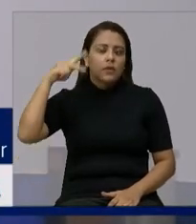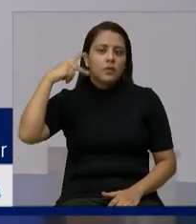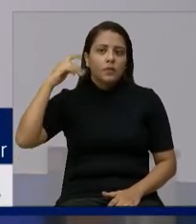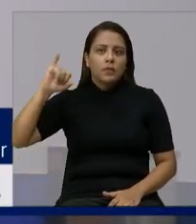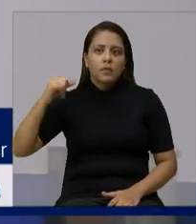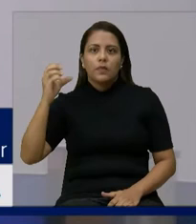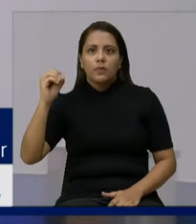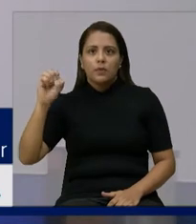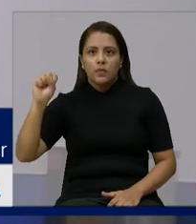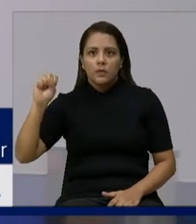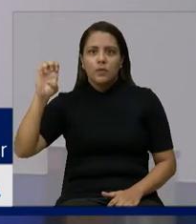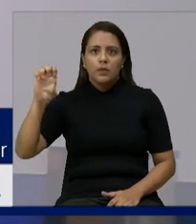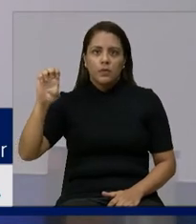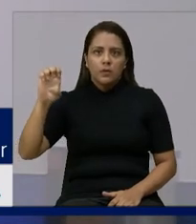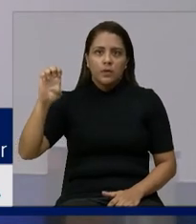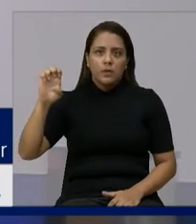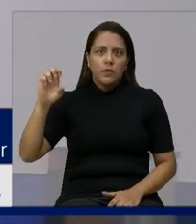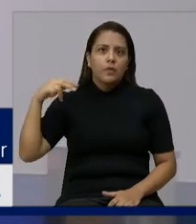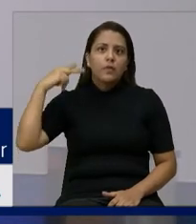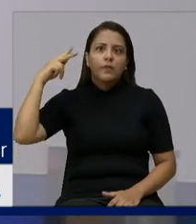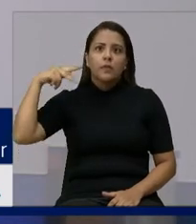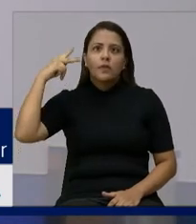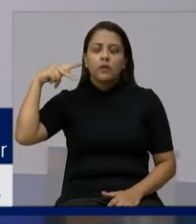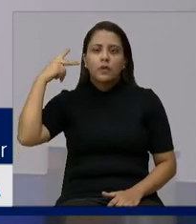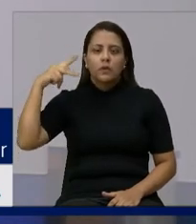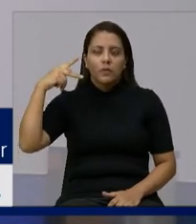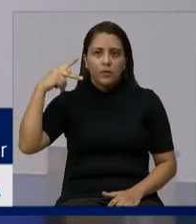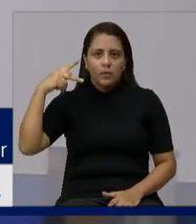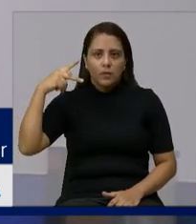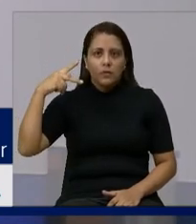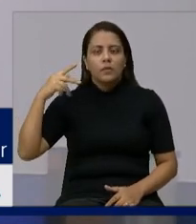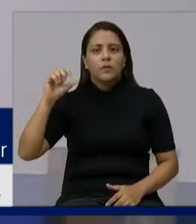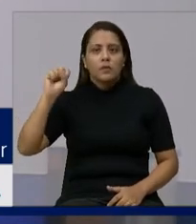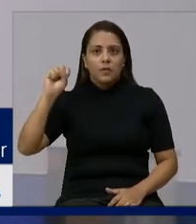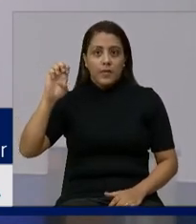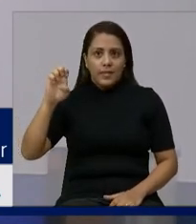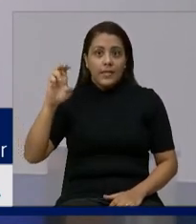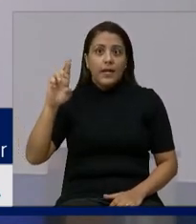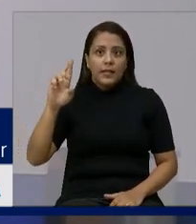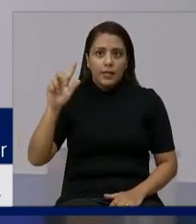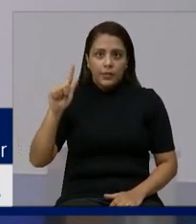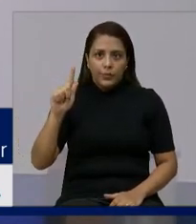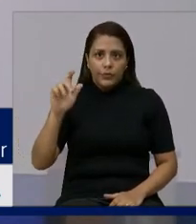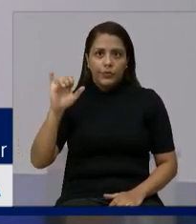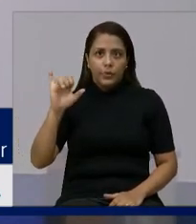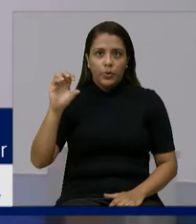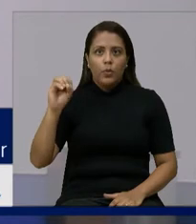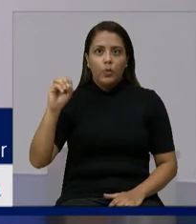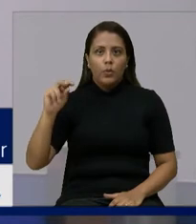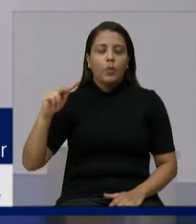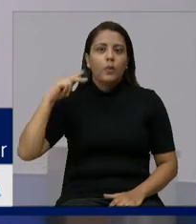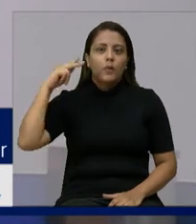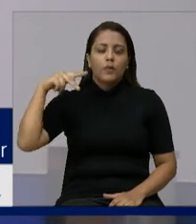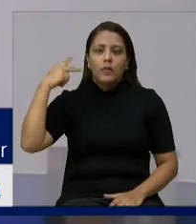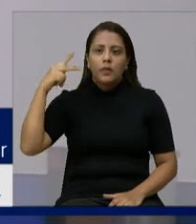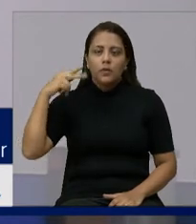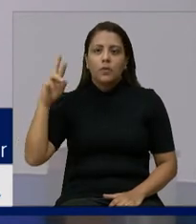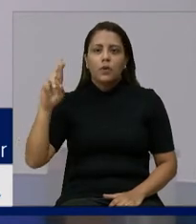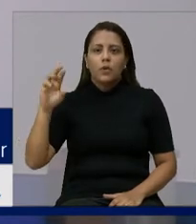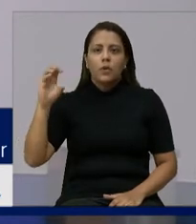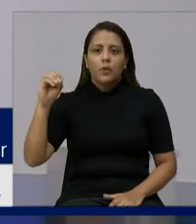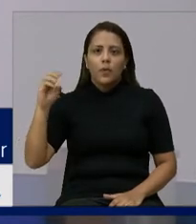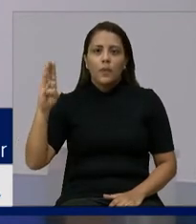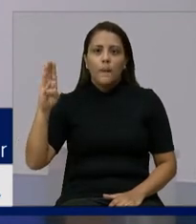vereador professor Calazans Camargo, vereador Sérgio Camargo, vereador Robertinho da